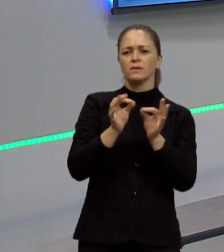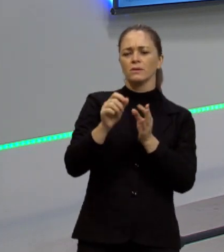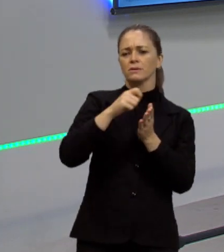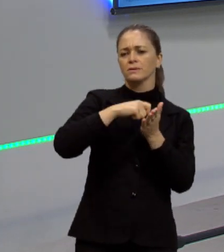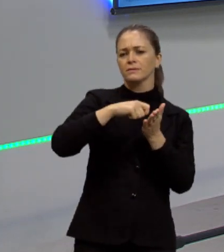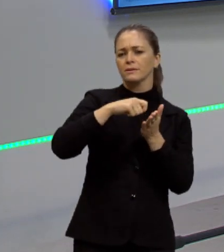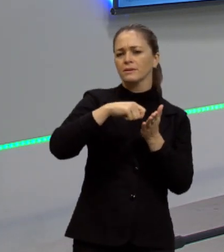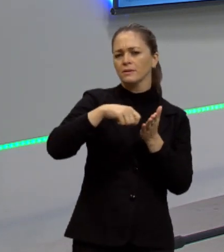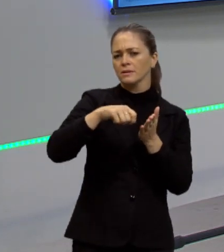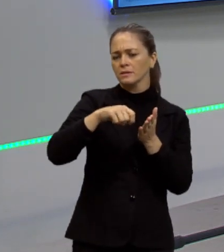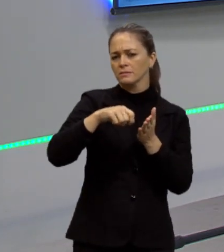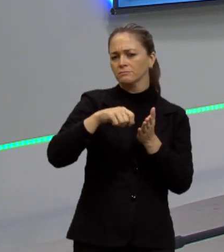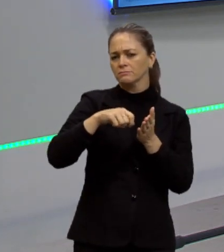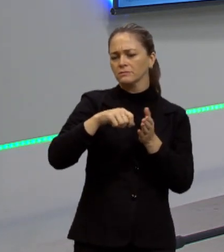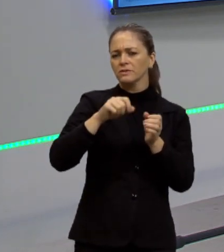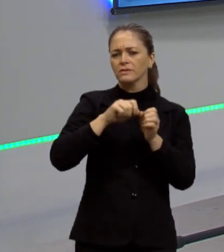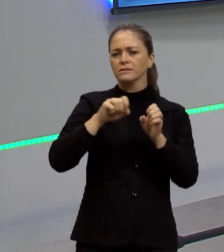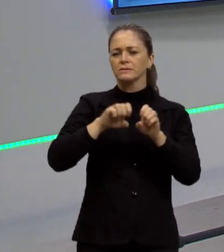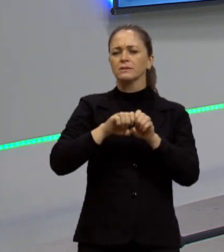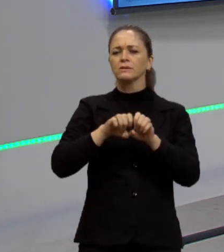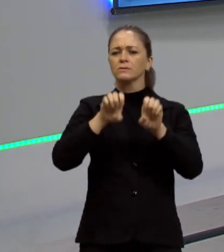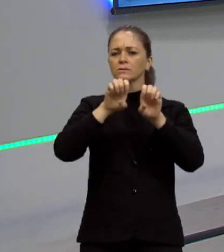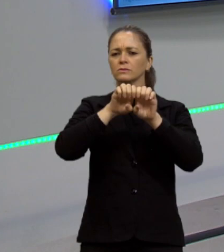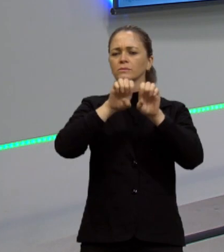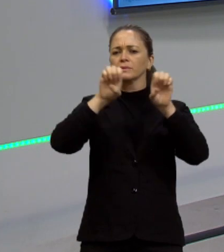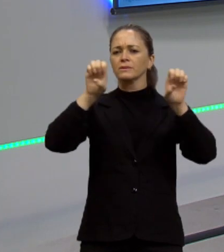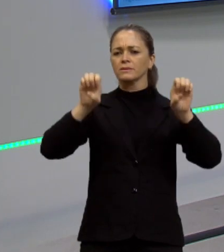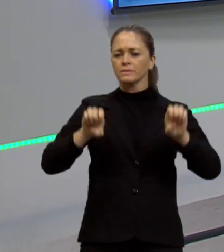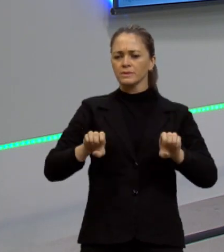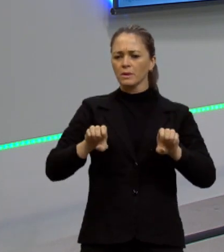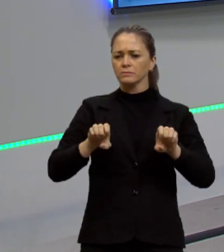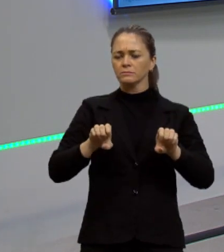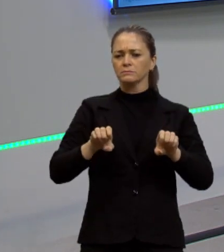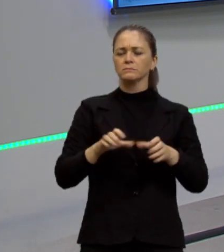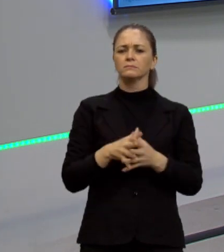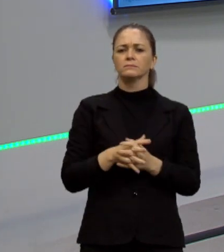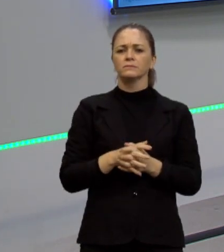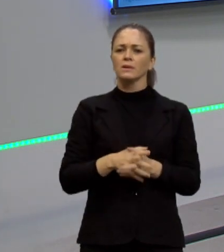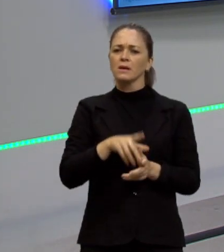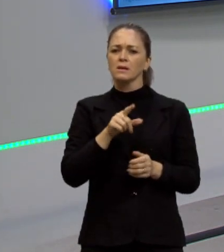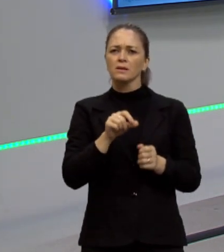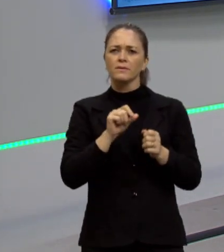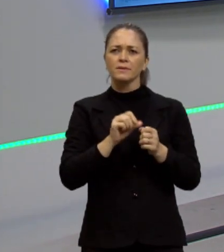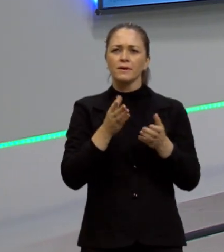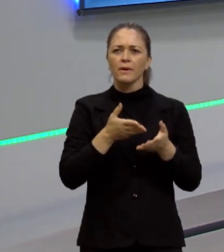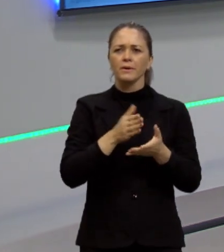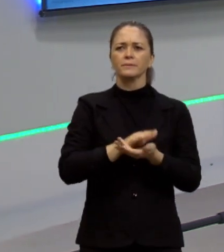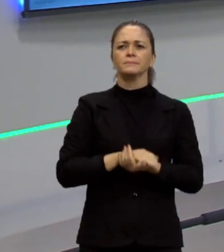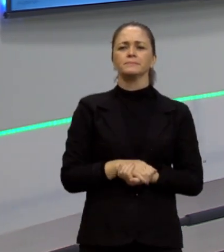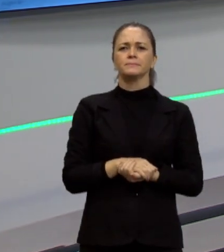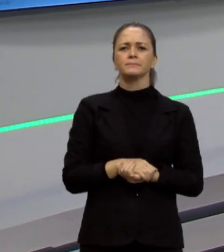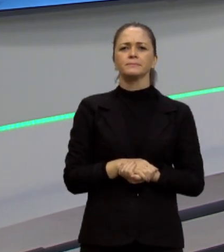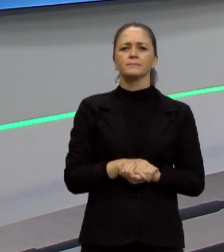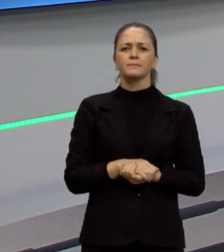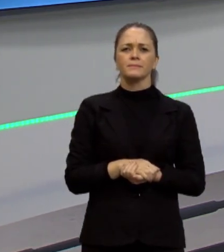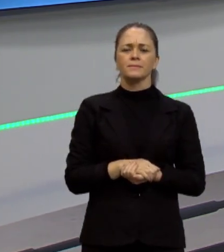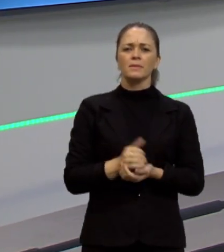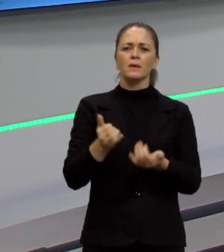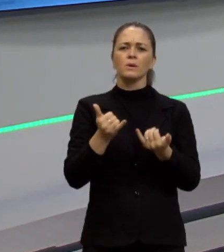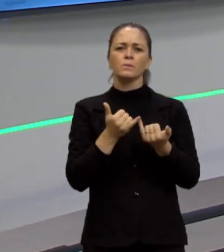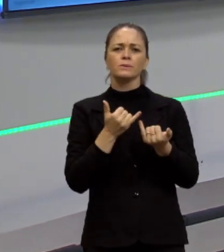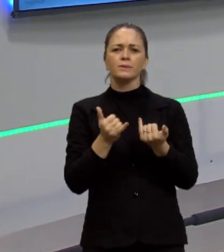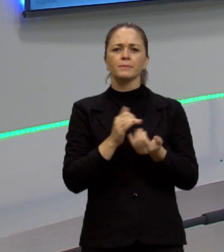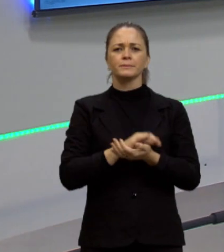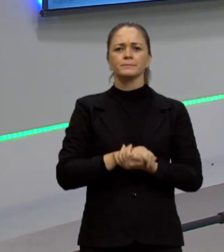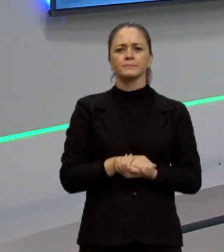ali numa sentença matemática. Certo? E é isso que nós vamos fazer. Então, por exemplo,